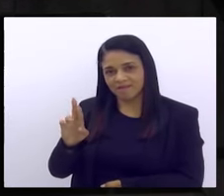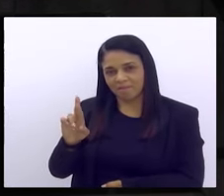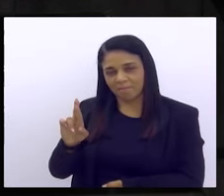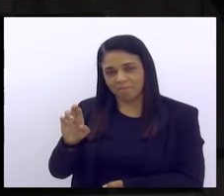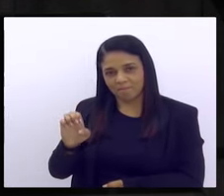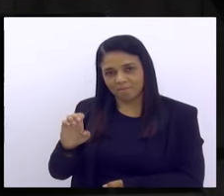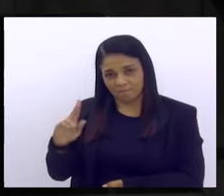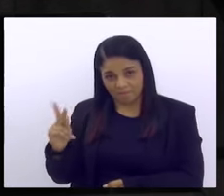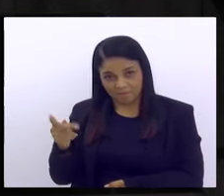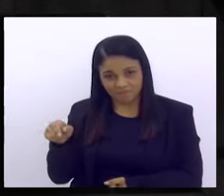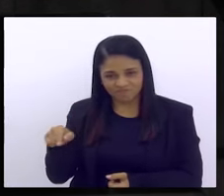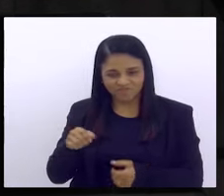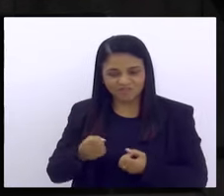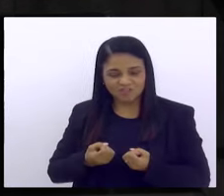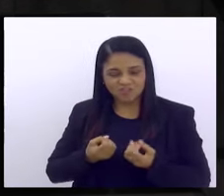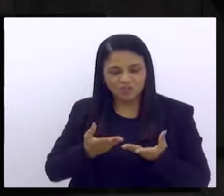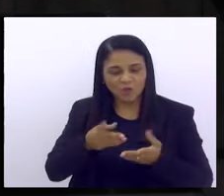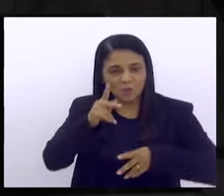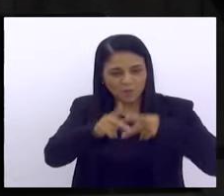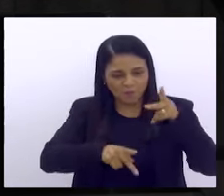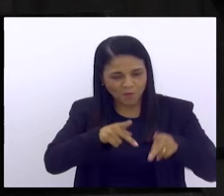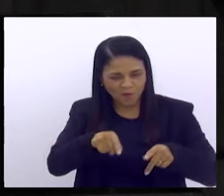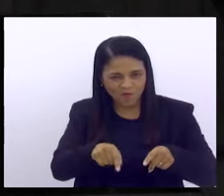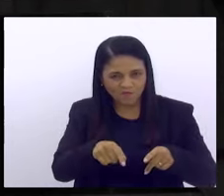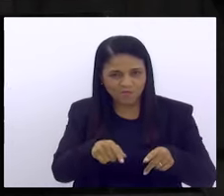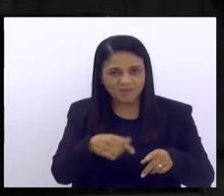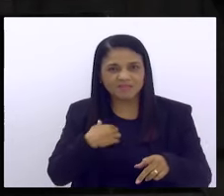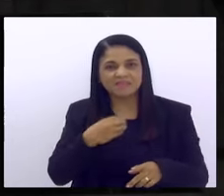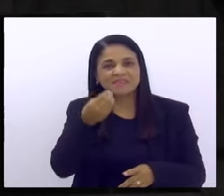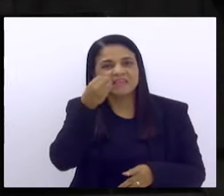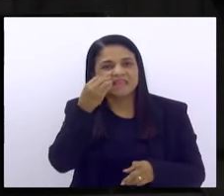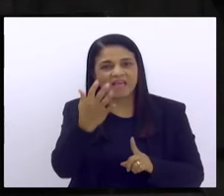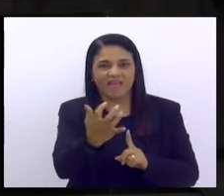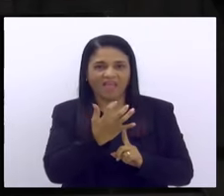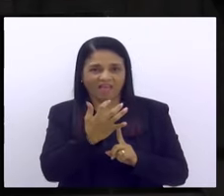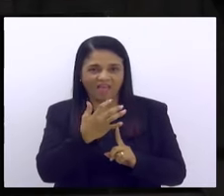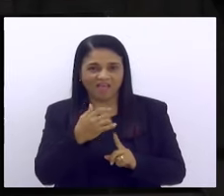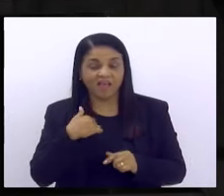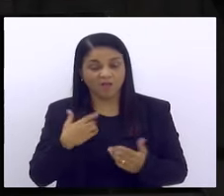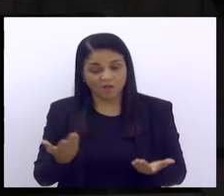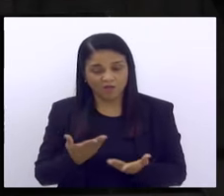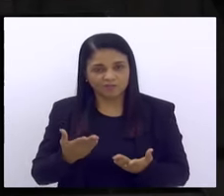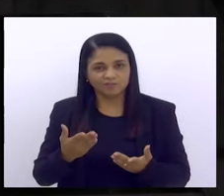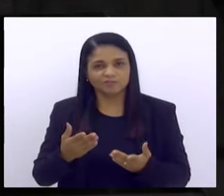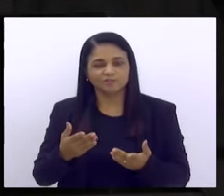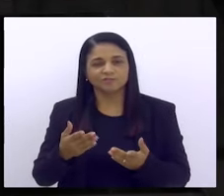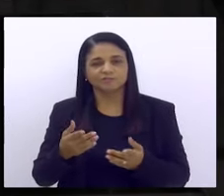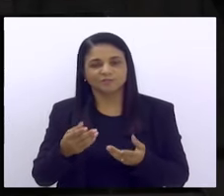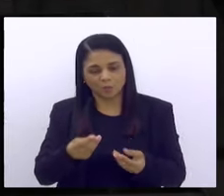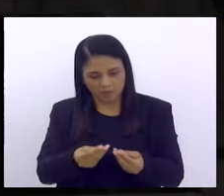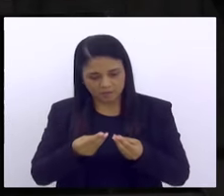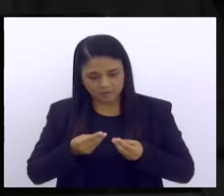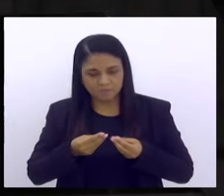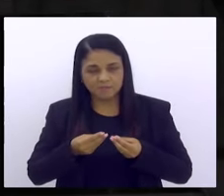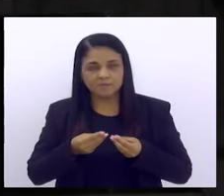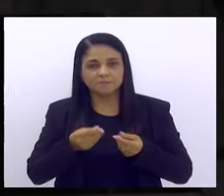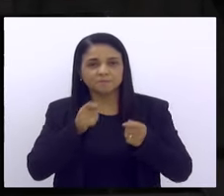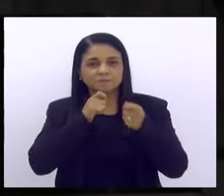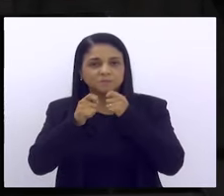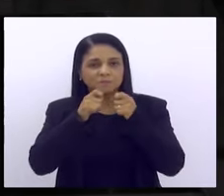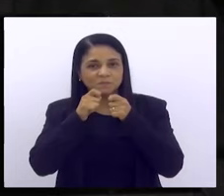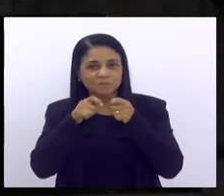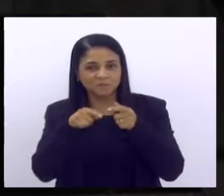para o povo e tenta nos amedrontar. Na matéria que eu recebi hoje, diz que o senhor,